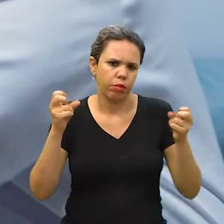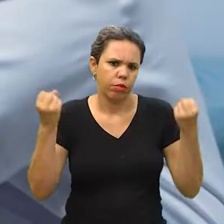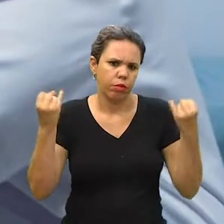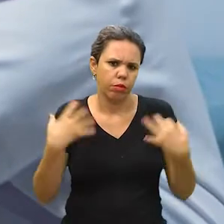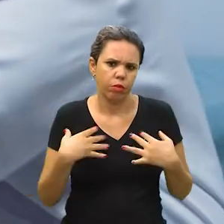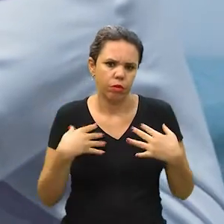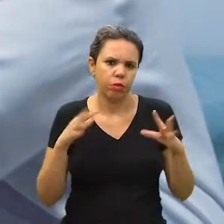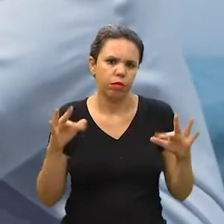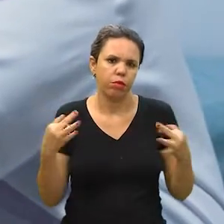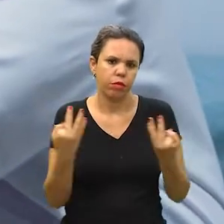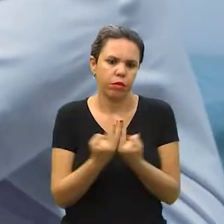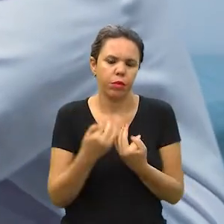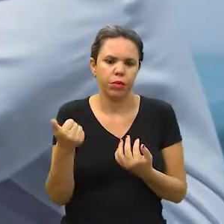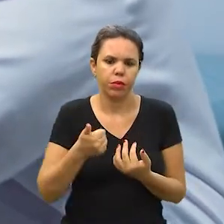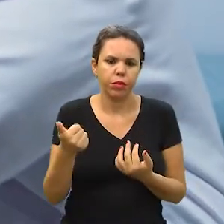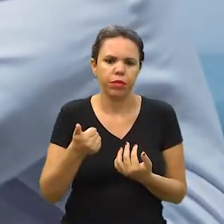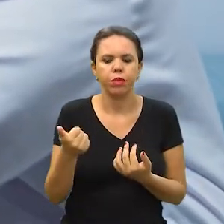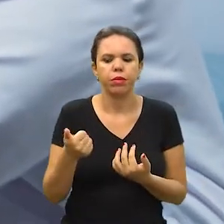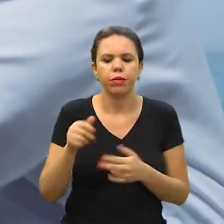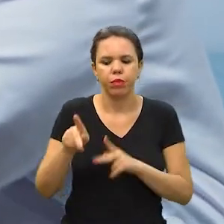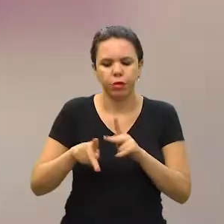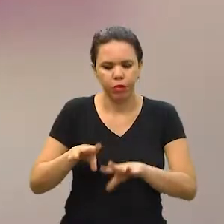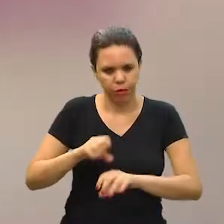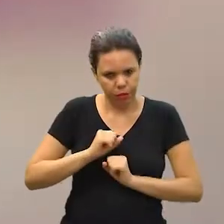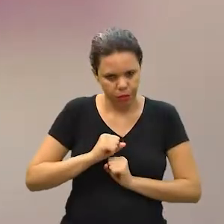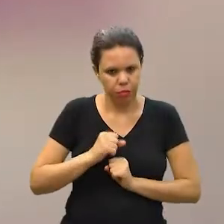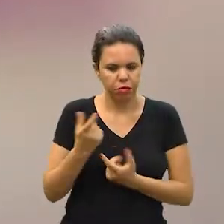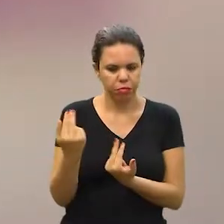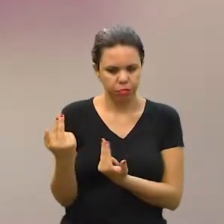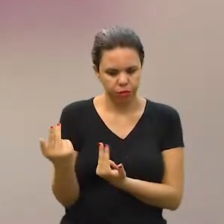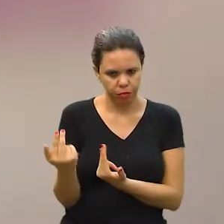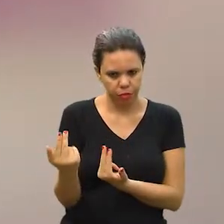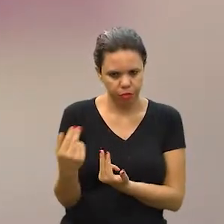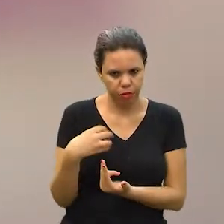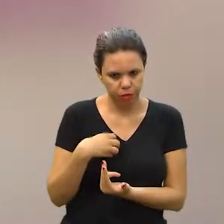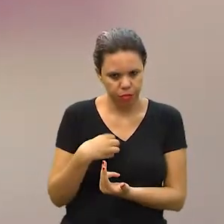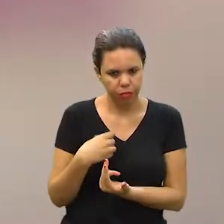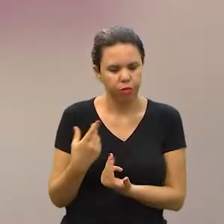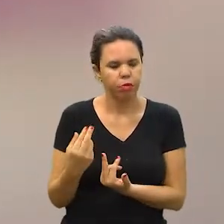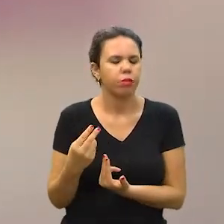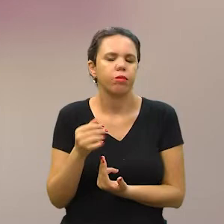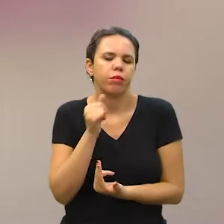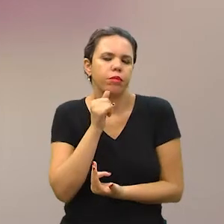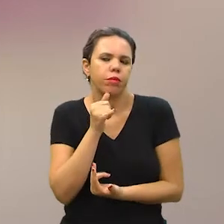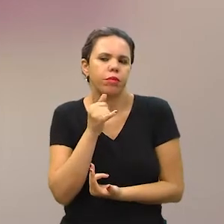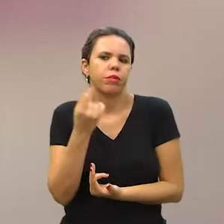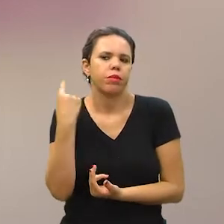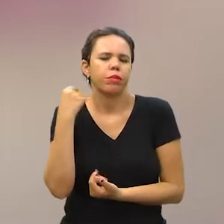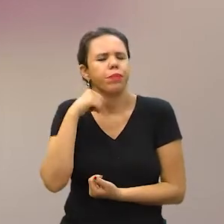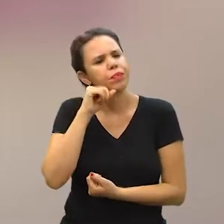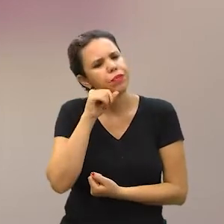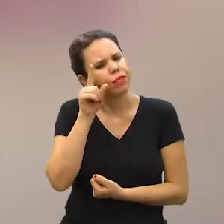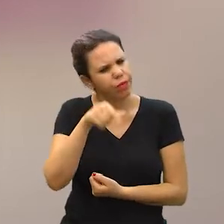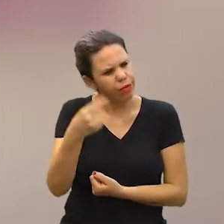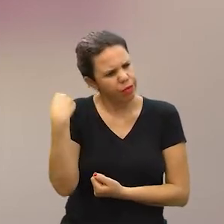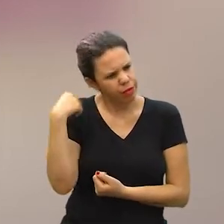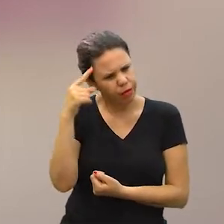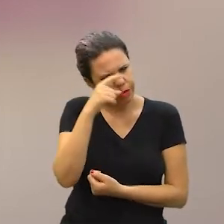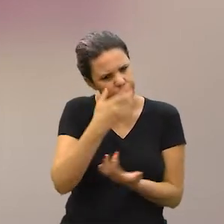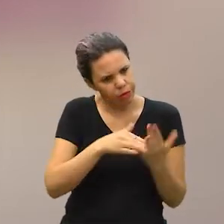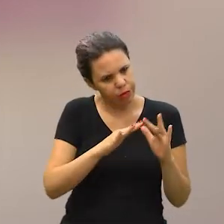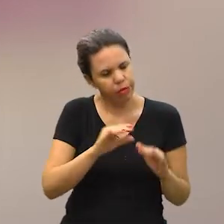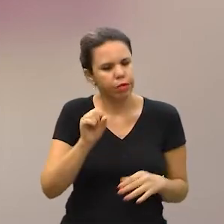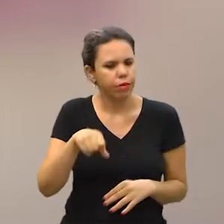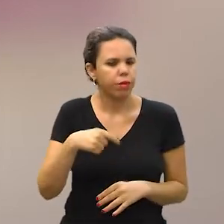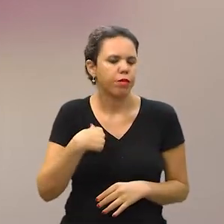para a gente algum parentesco de primeiro grau que tenha os mesmos sintomas ou que teve. Então, por exemplo, mãe, você era muito difícil